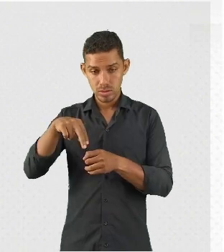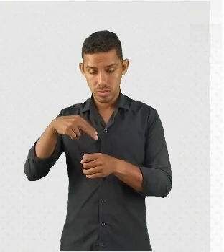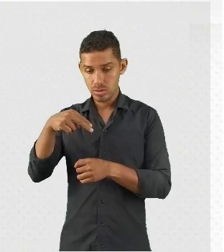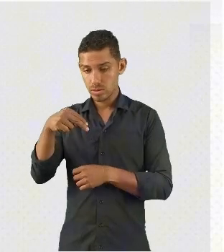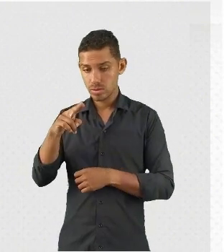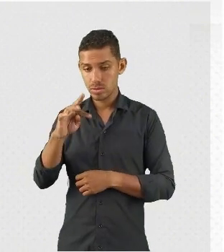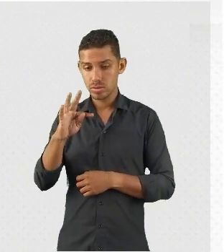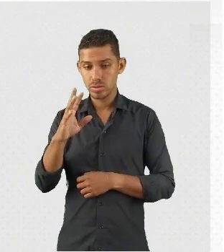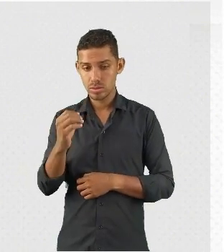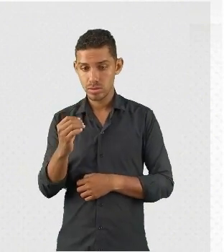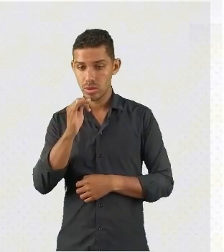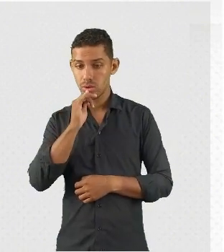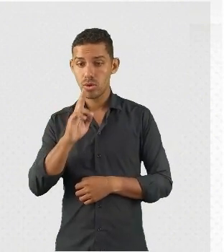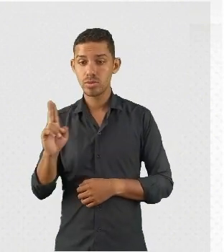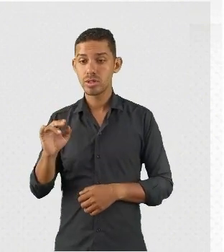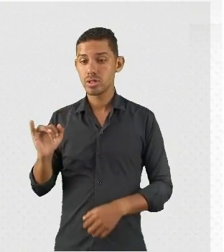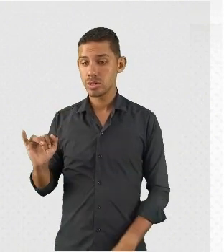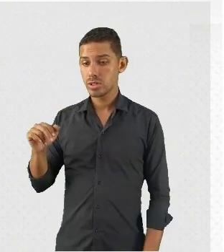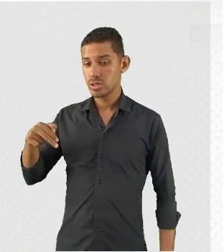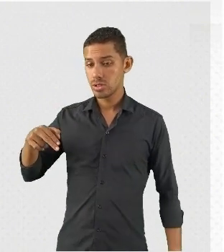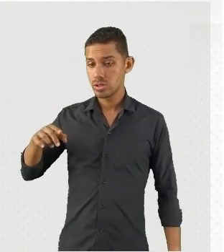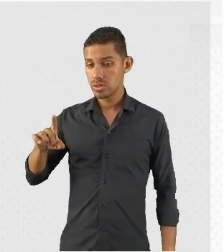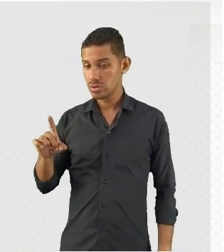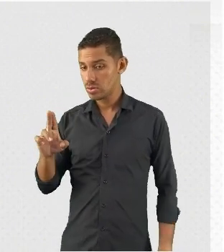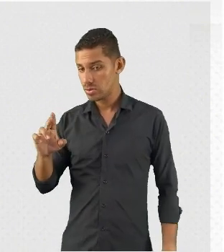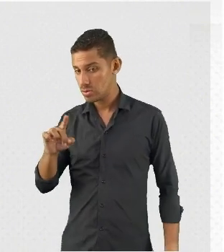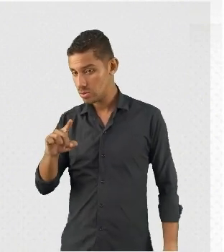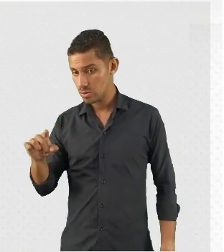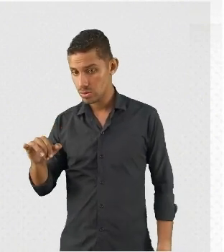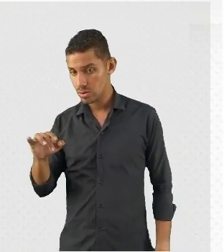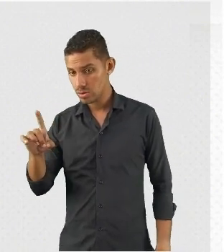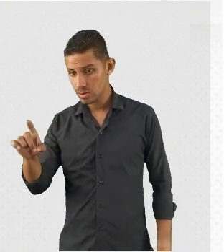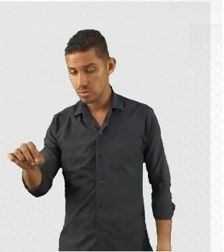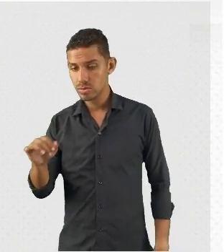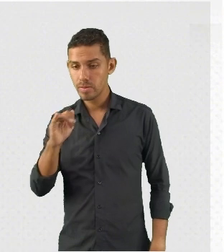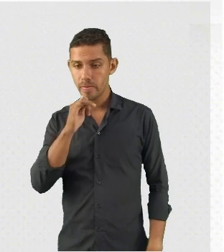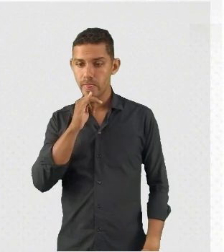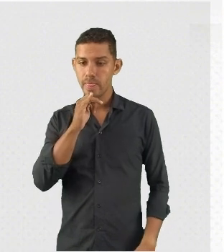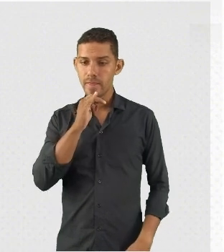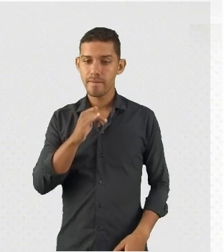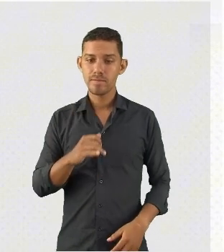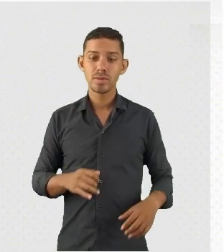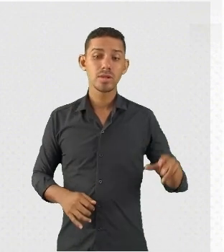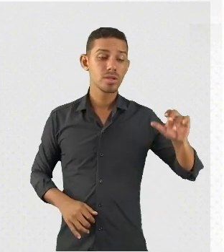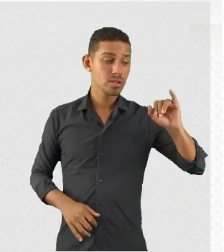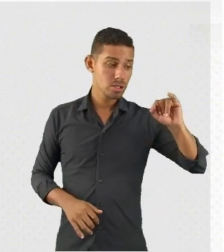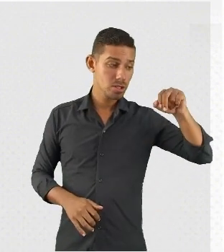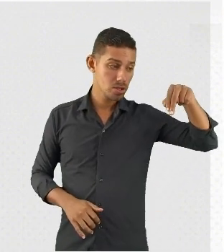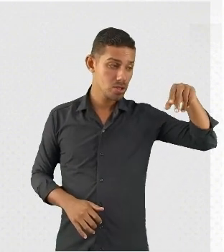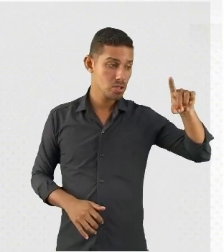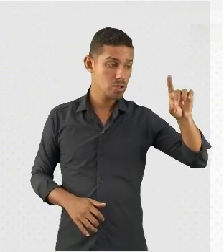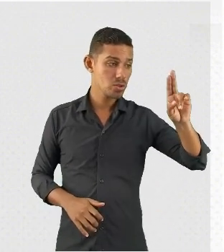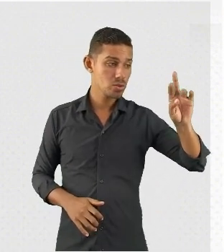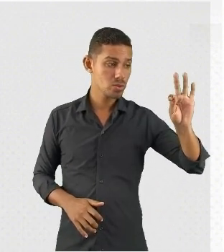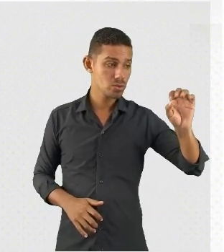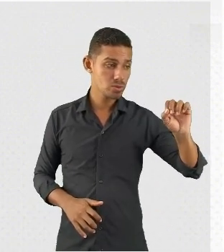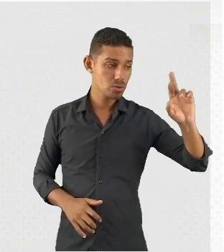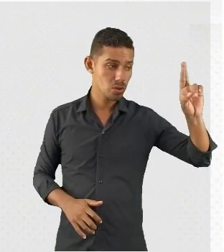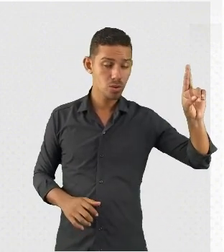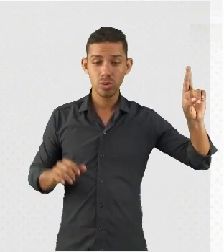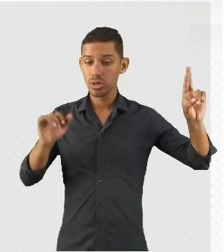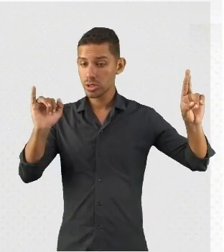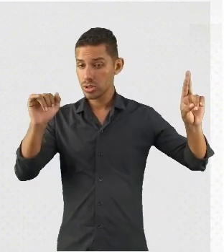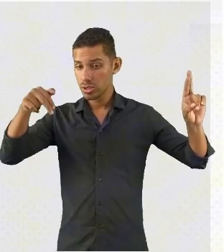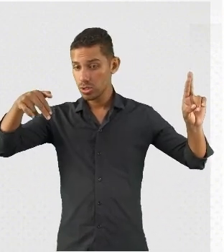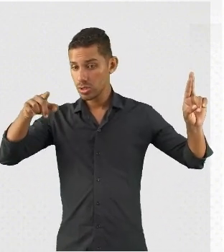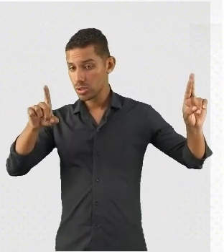induzido. Vou explicar direitinho para vocês. Então aqui eu tenho o indutor e o induzido. De modo que a presença